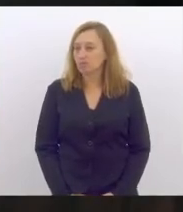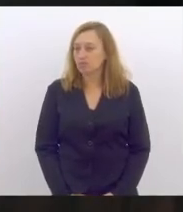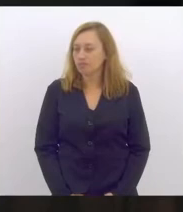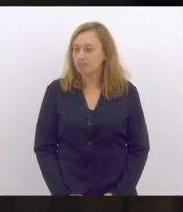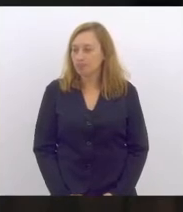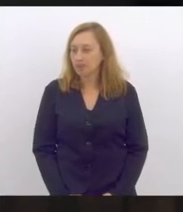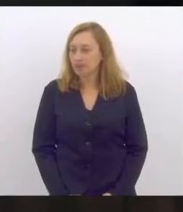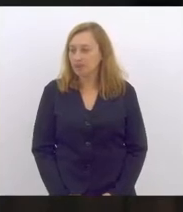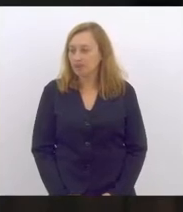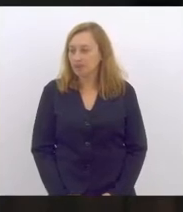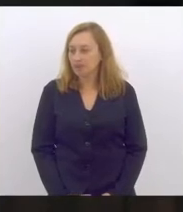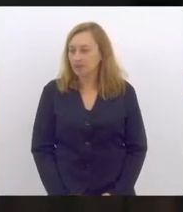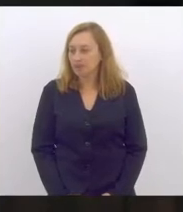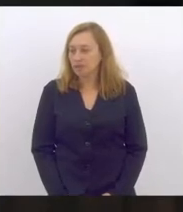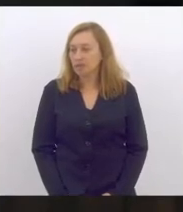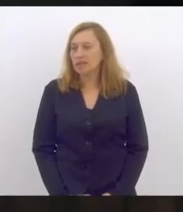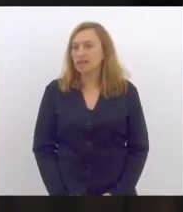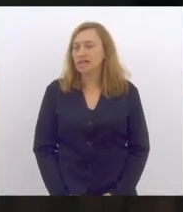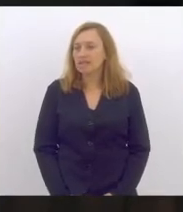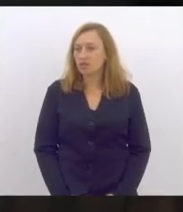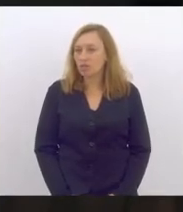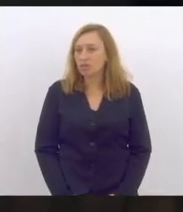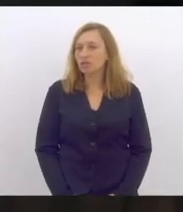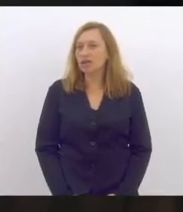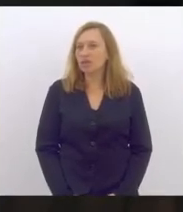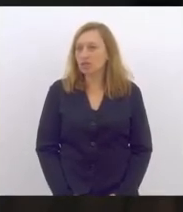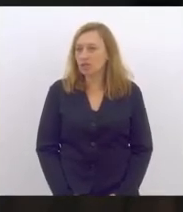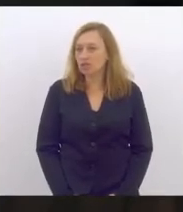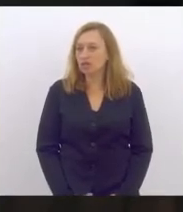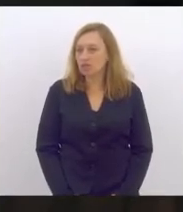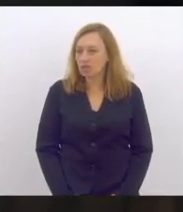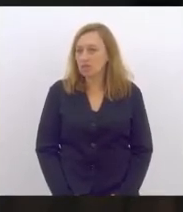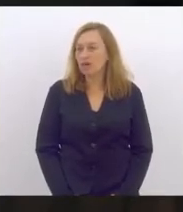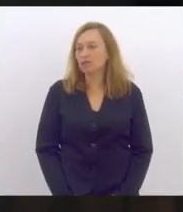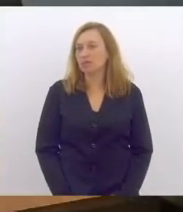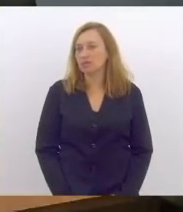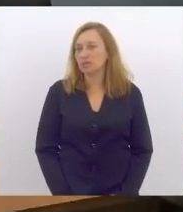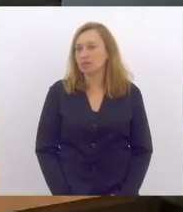Parece brincadeira e é. Pela Comissão de Tributação, deputado Luiz Paulo.